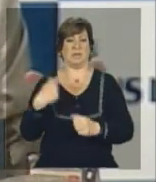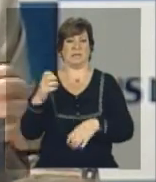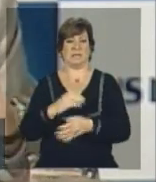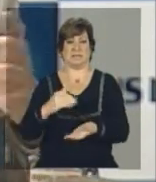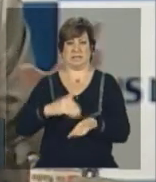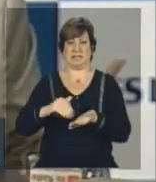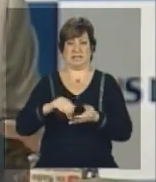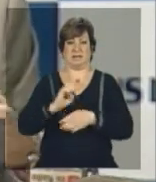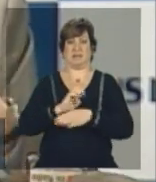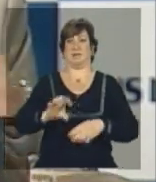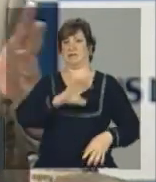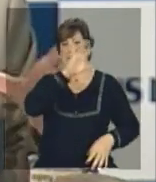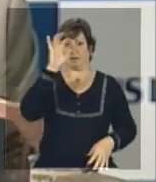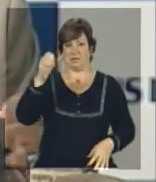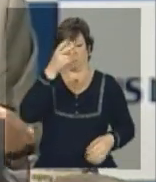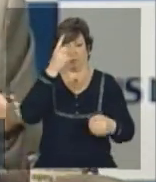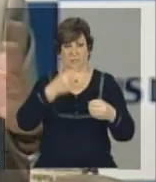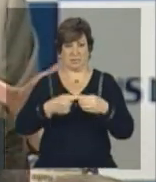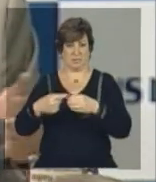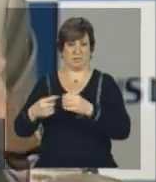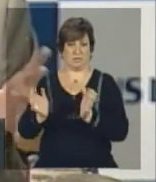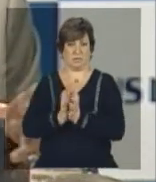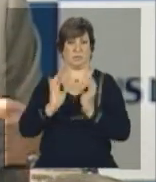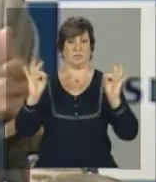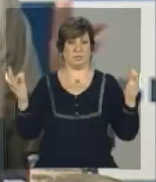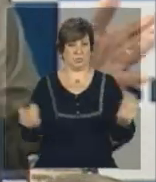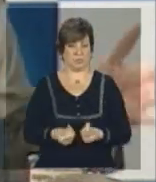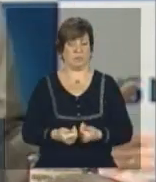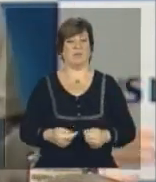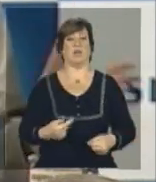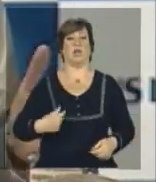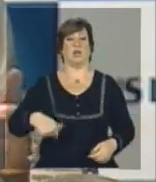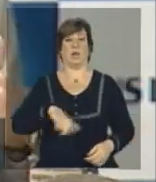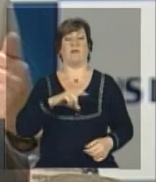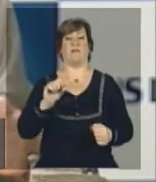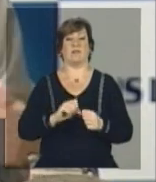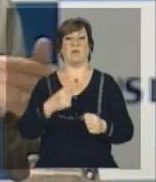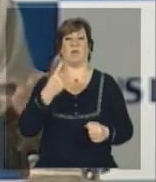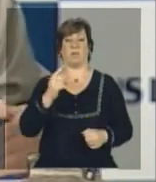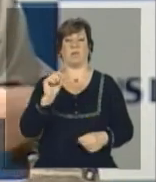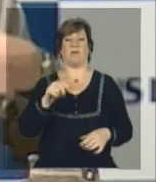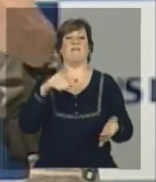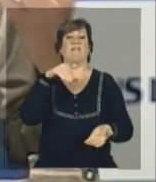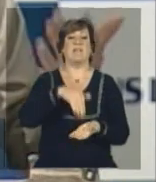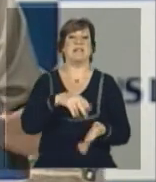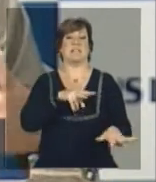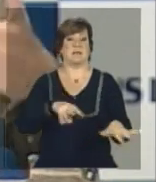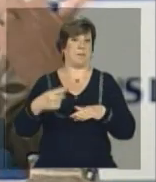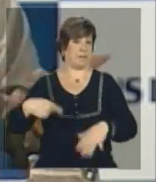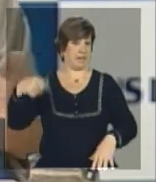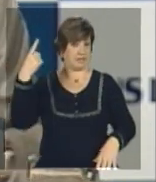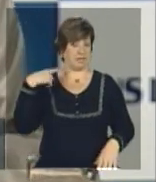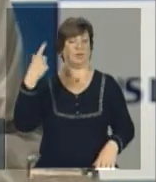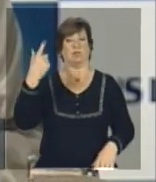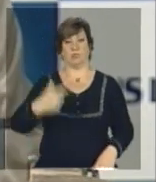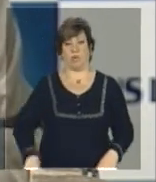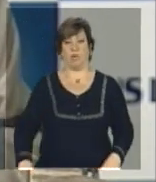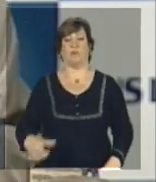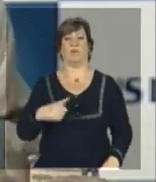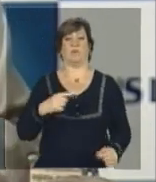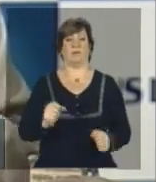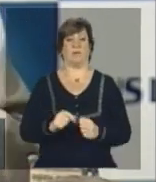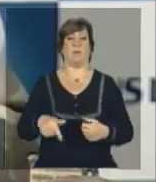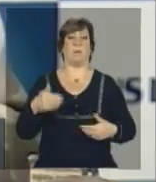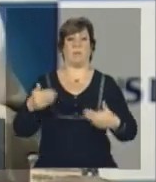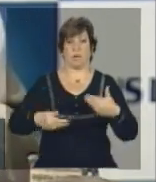ir ajustando o processo, vamos dizer assim, as ações. Tivemos uma no final da semana passada, de novo, tivemos todo